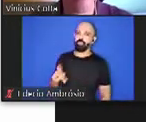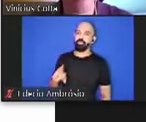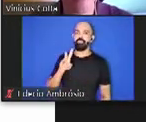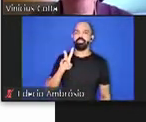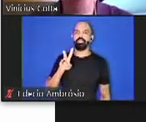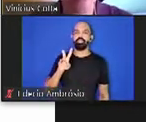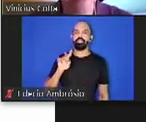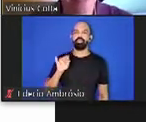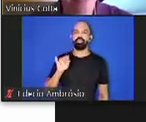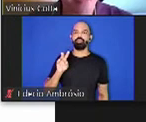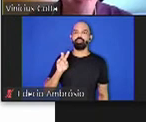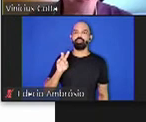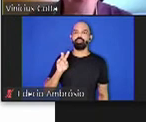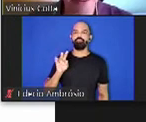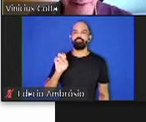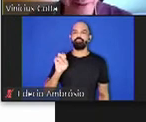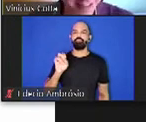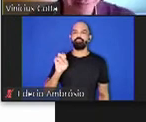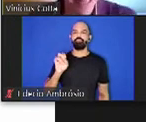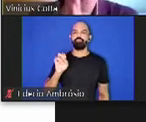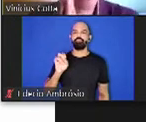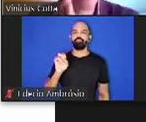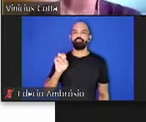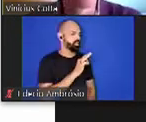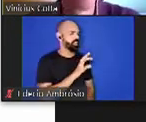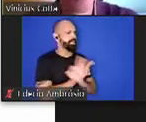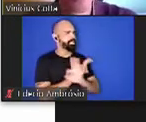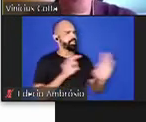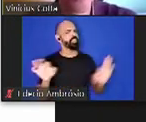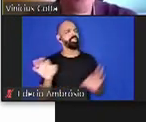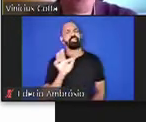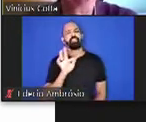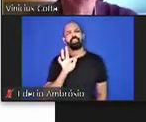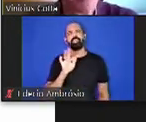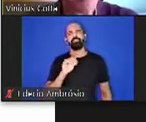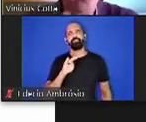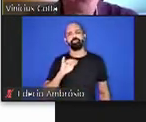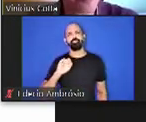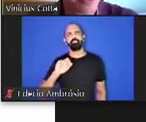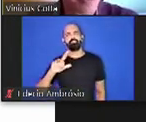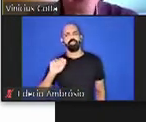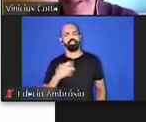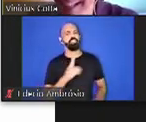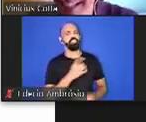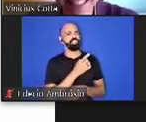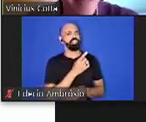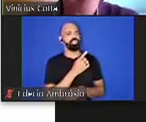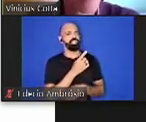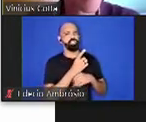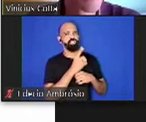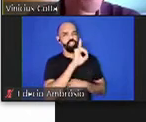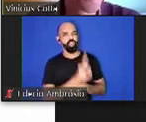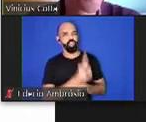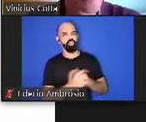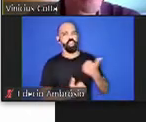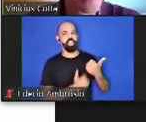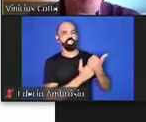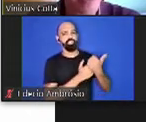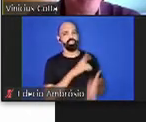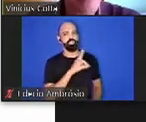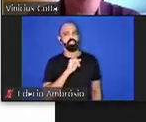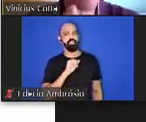né? Isso, excelente, doutora Fabiola Gervasi, diretora adjunta do DAD, muito obrigado por essas